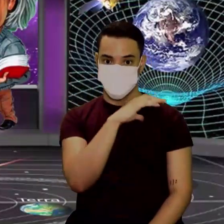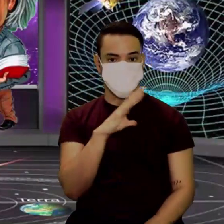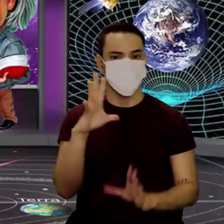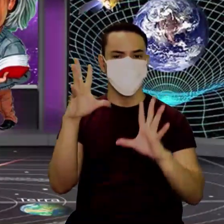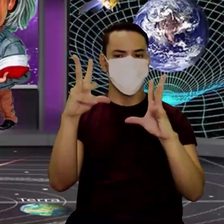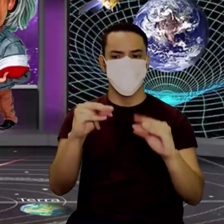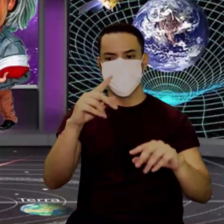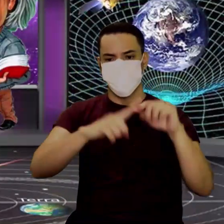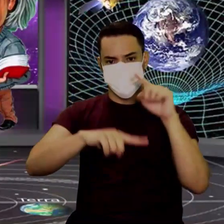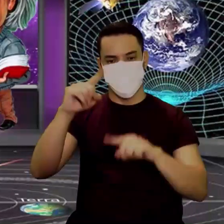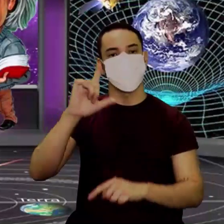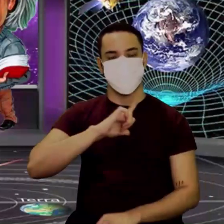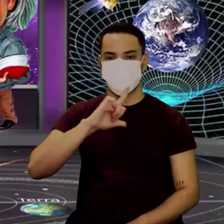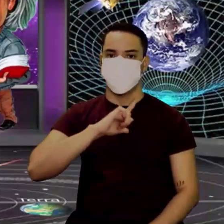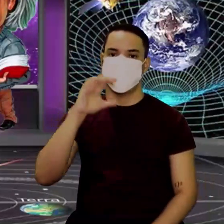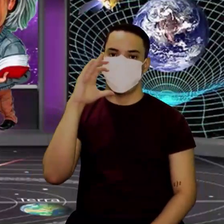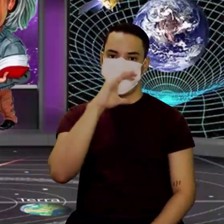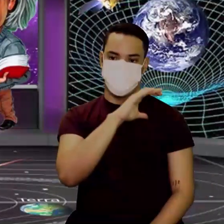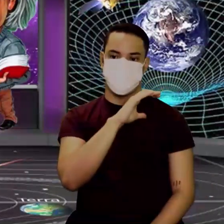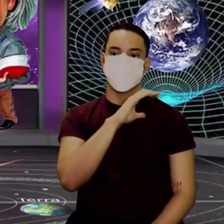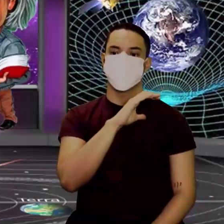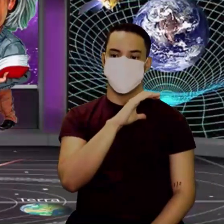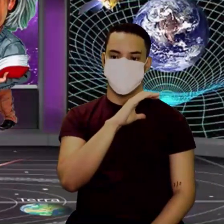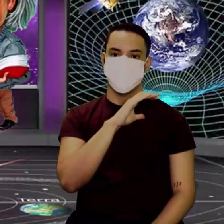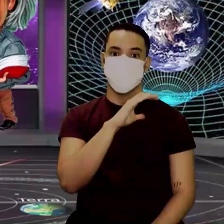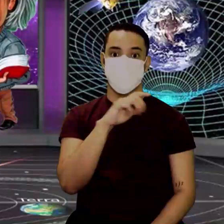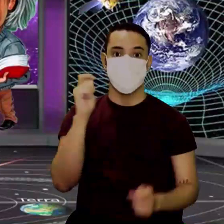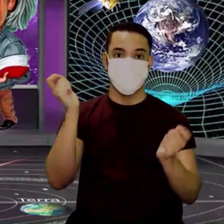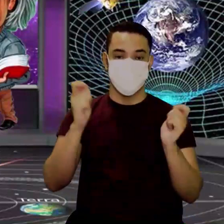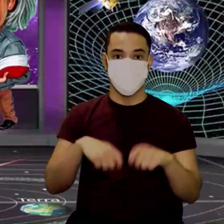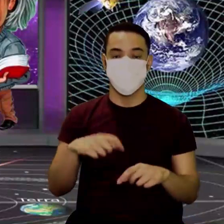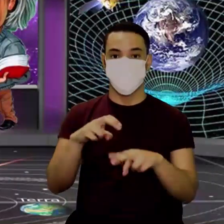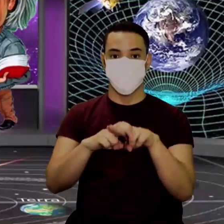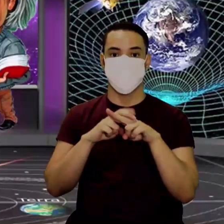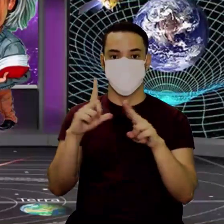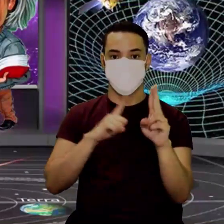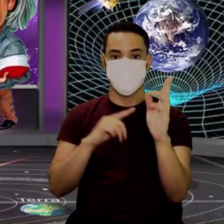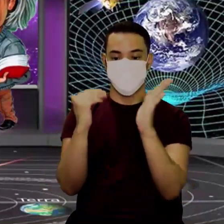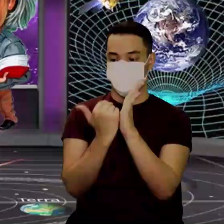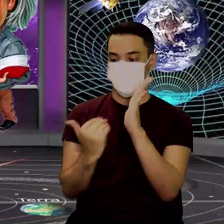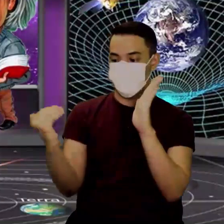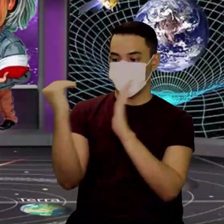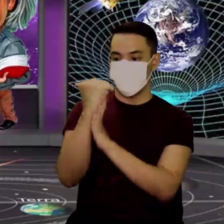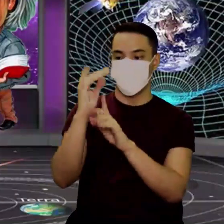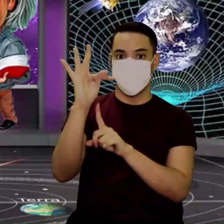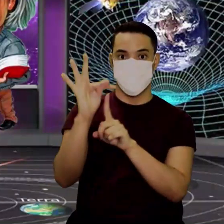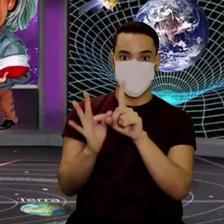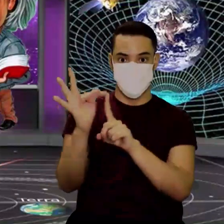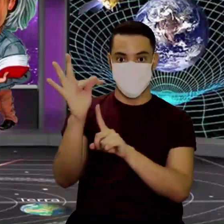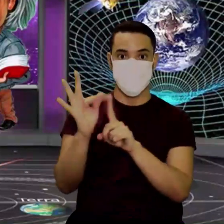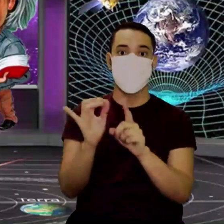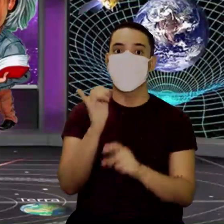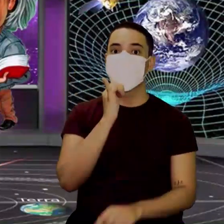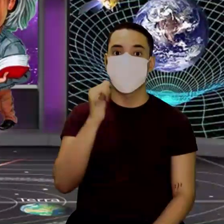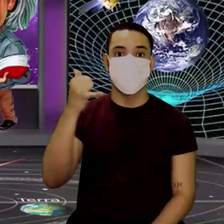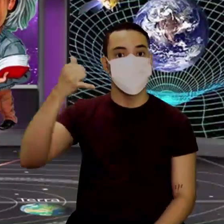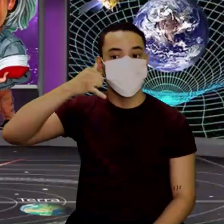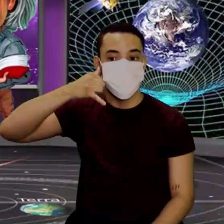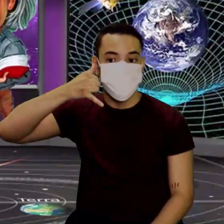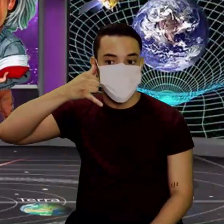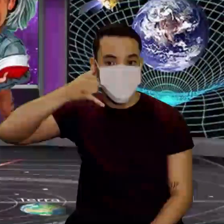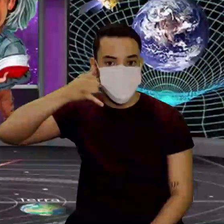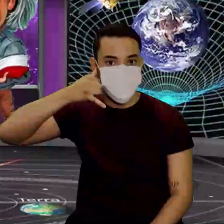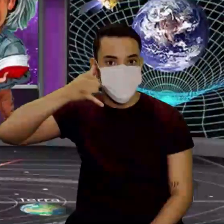equipamento ele dá uma aquecida. Então, há uma elevação de temperatura. Como eu já falei para vocês, até o celular mesmo, quando você usa muito